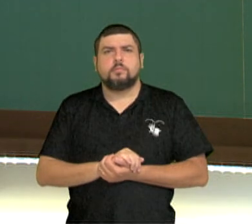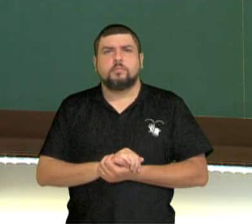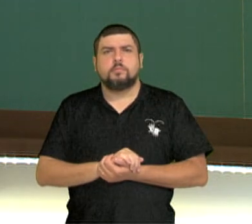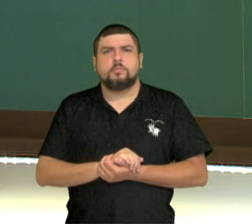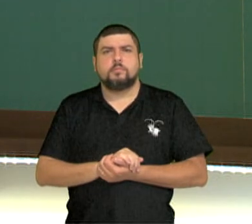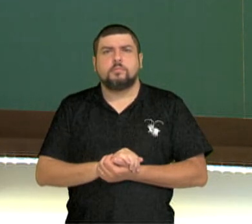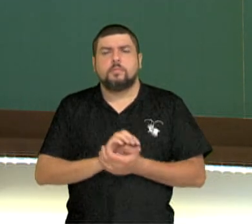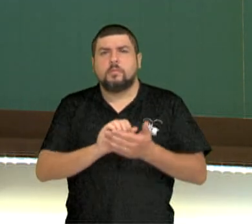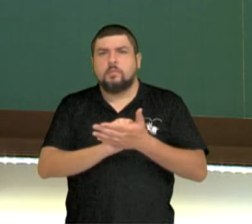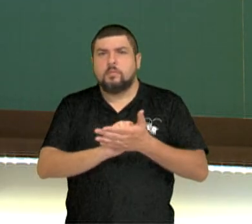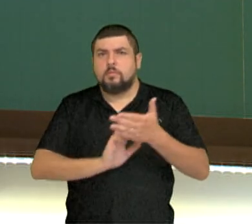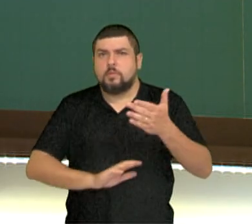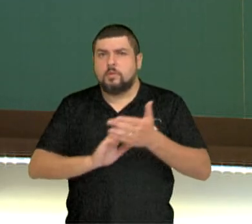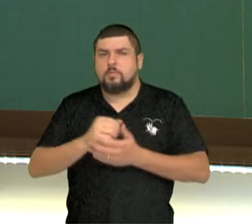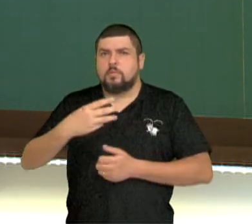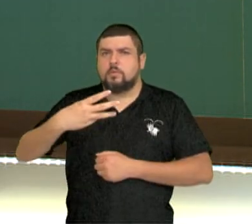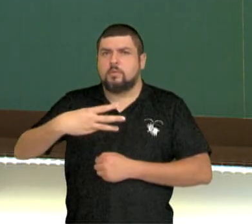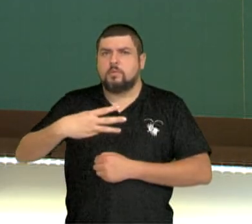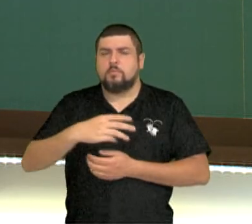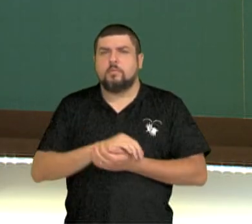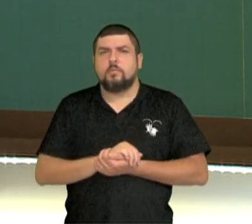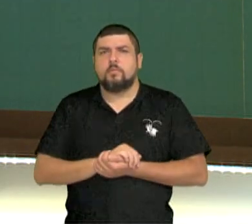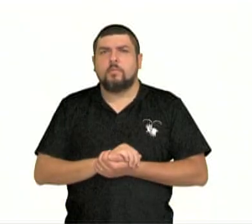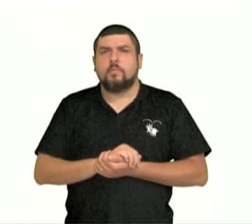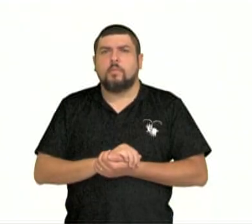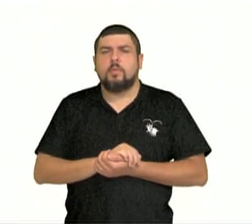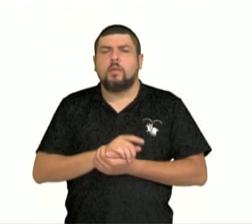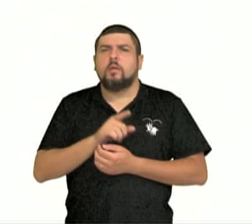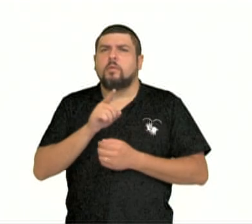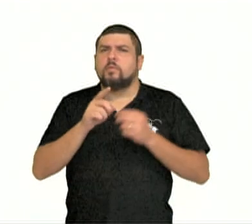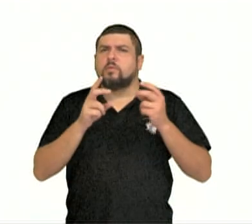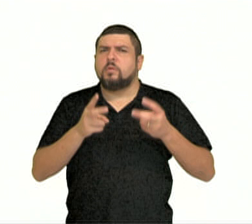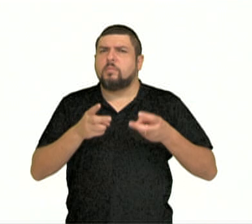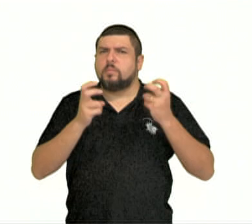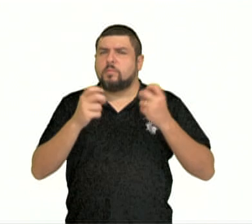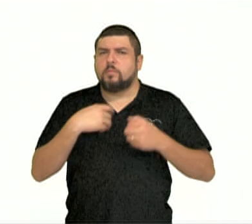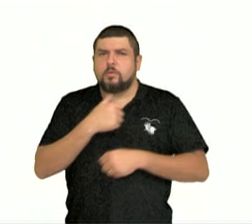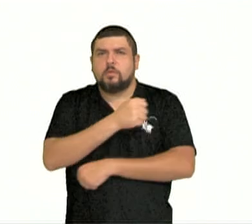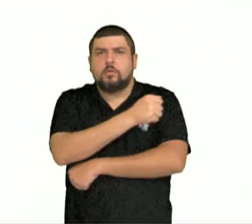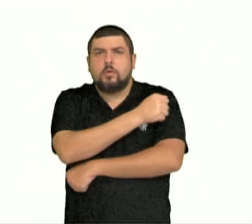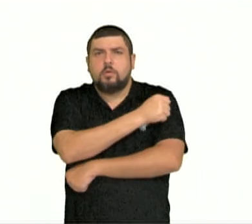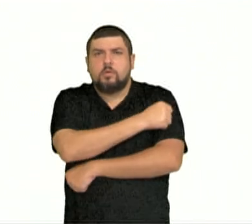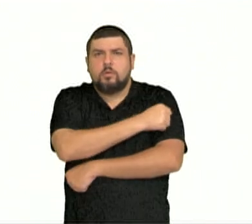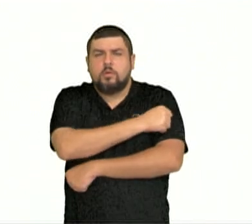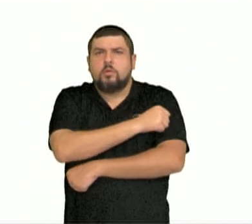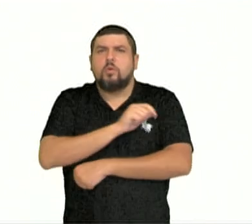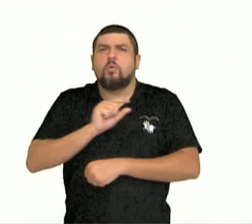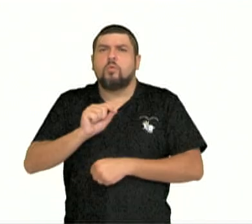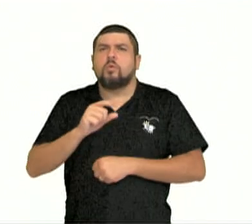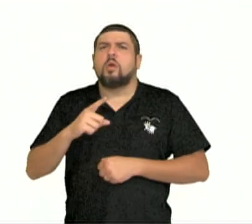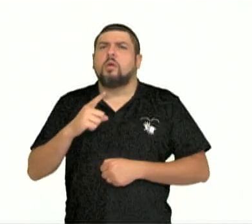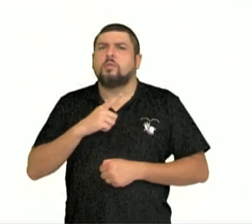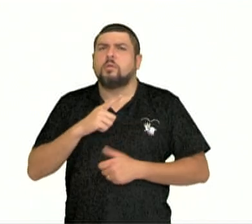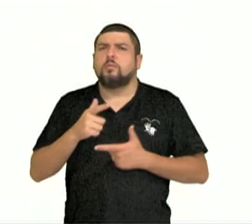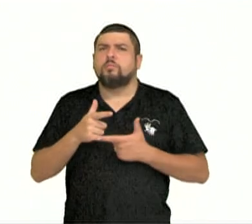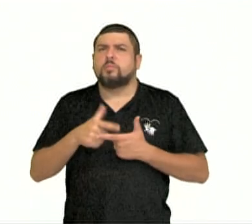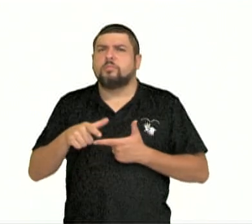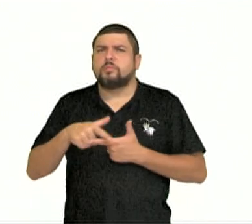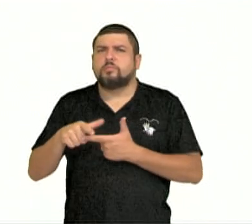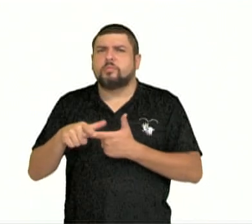Atividade 3. Como você pôde perceber, os alunos da universidade estão enfrentando muitos